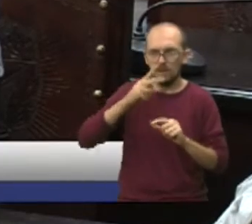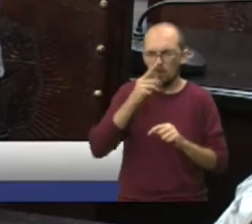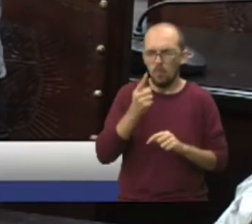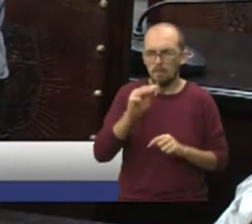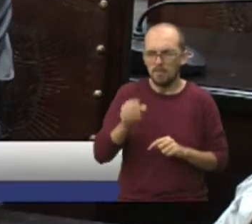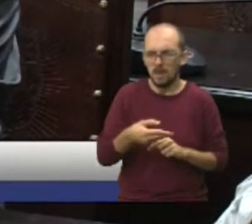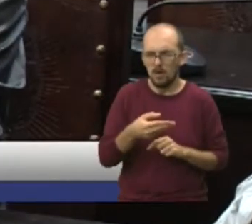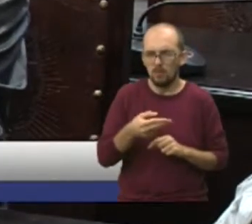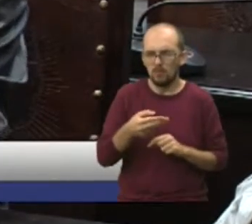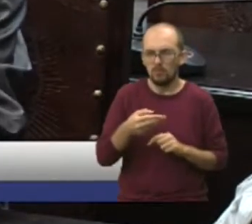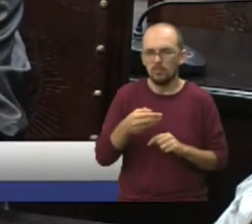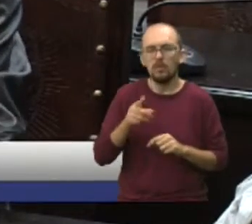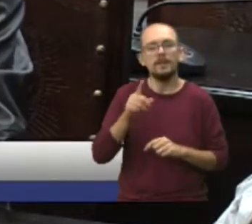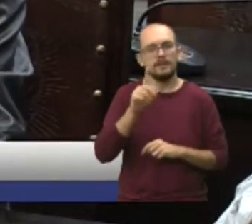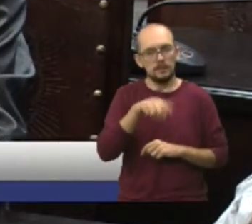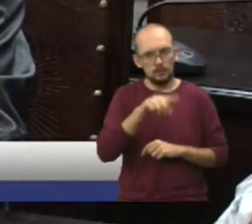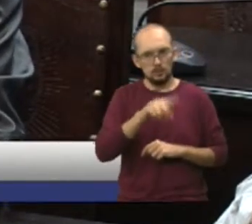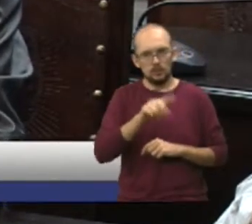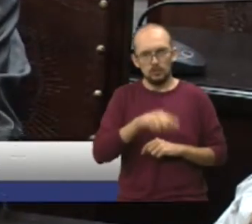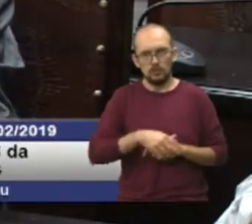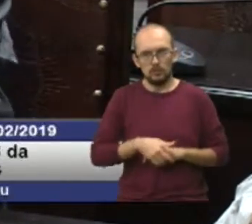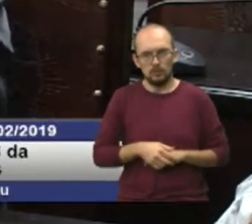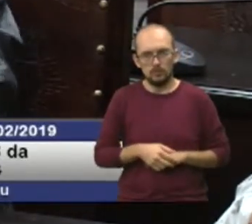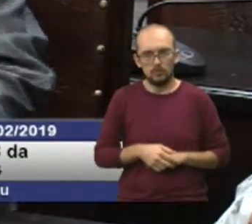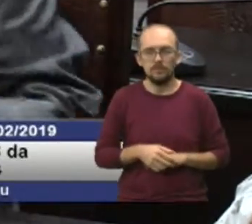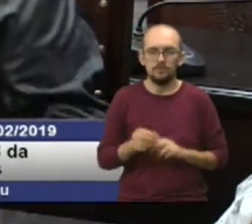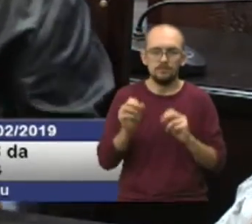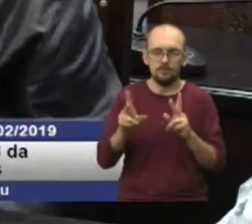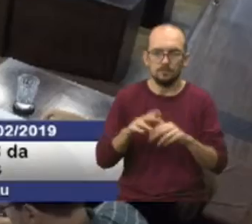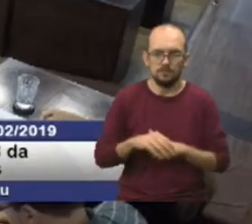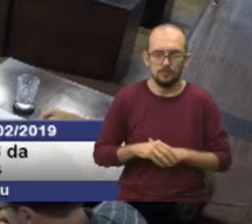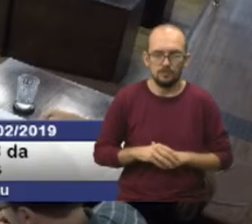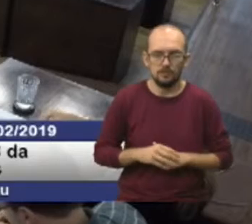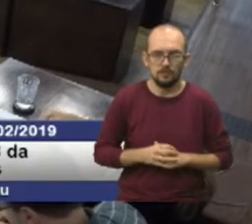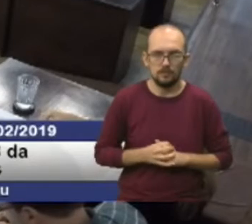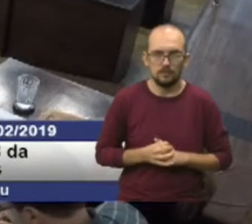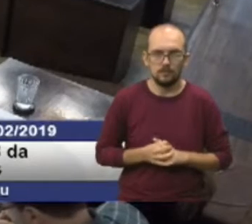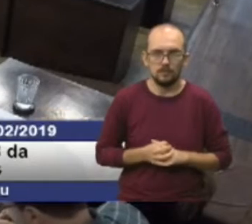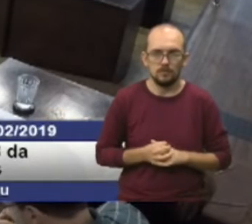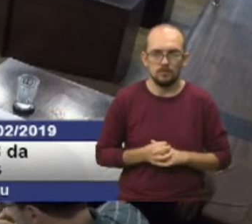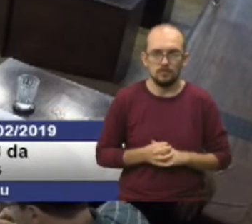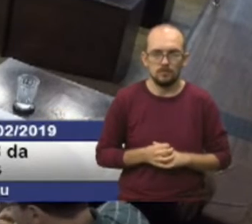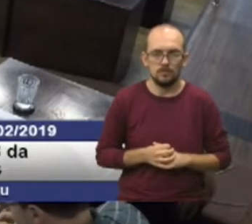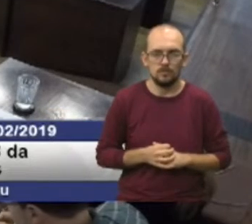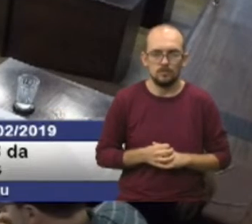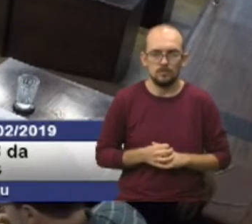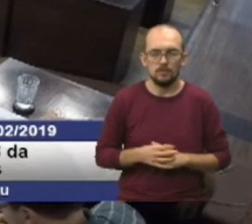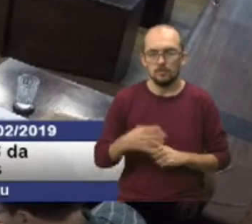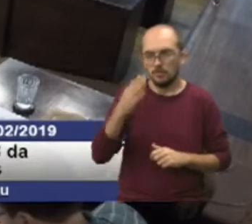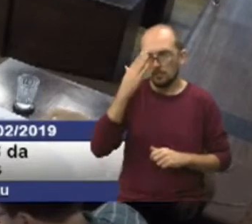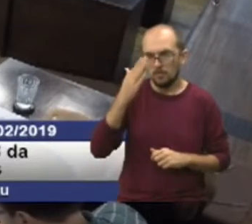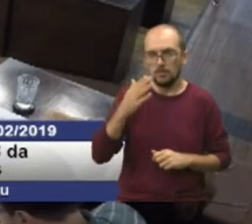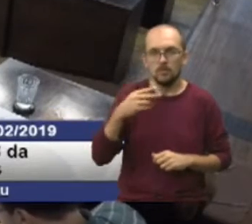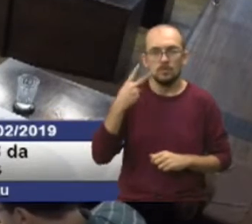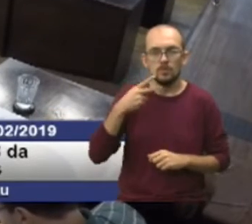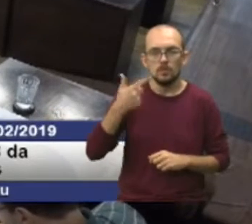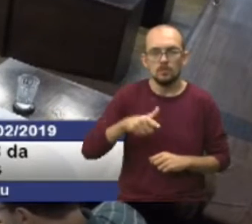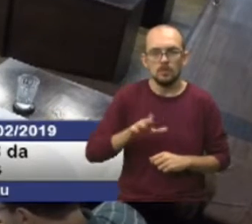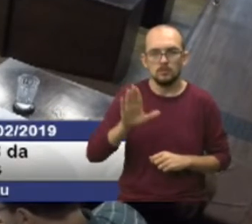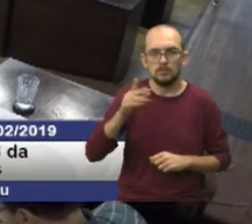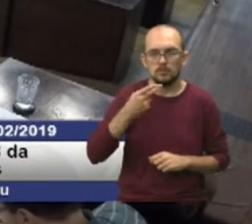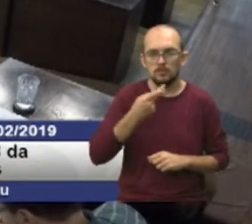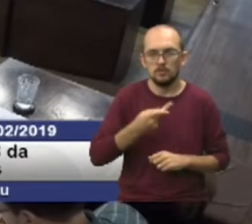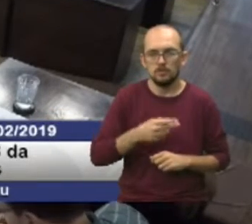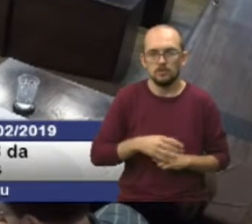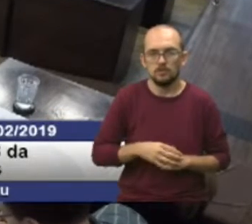quebradinho. Né? Isso, okay. Essa era a minha questão. Obrigado, vereador. Mais algum vereador